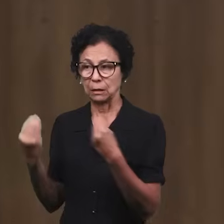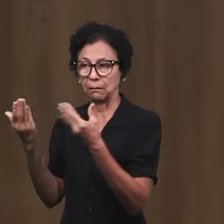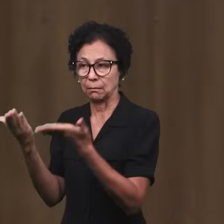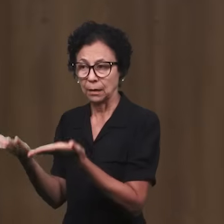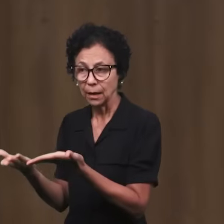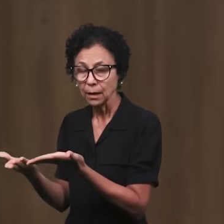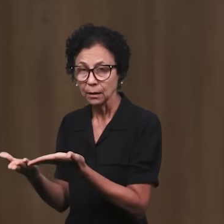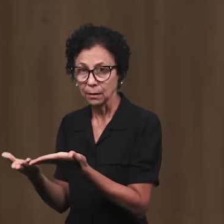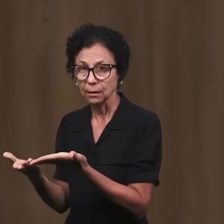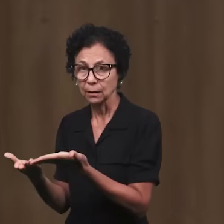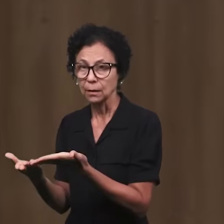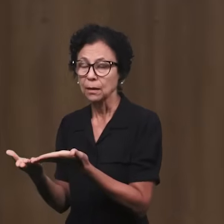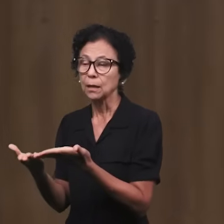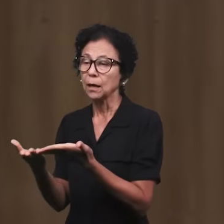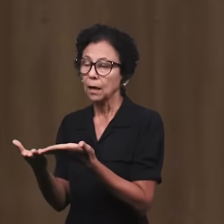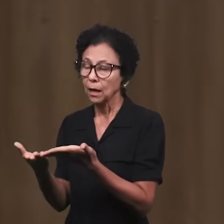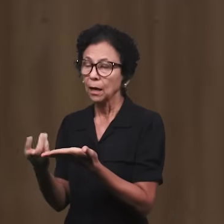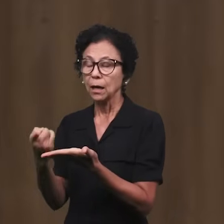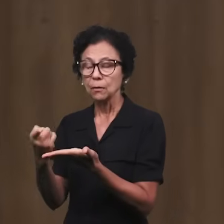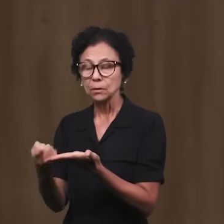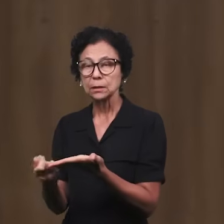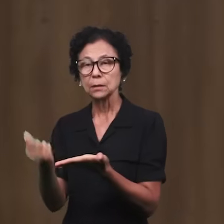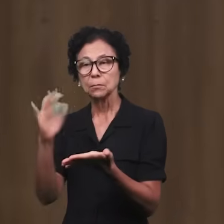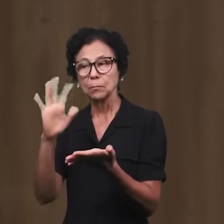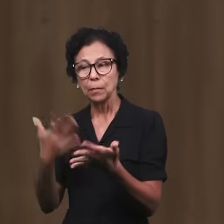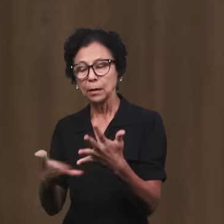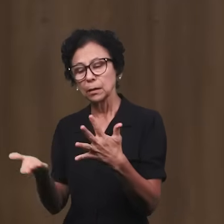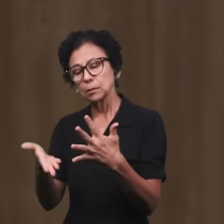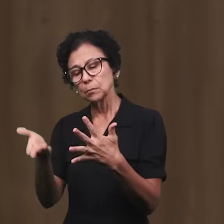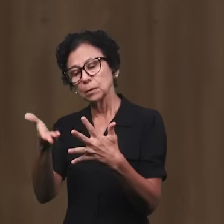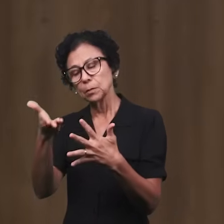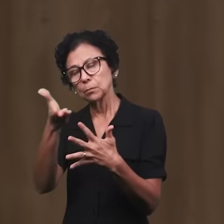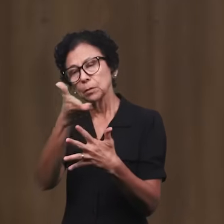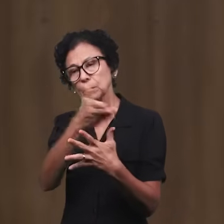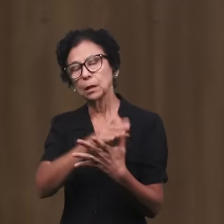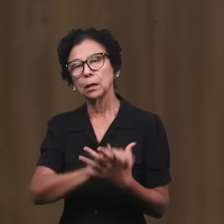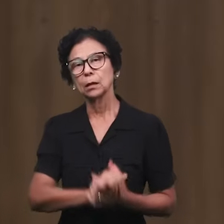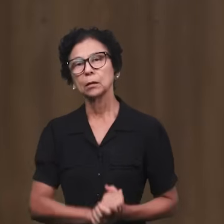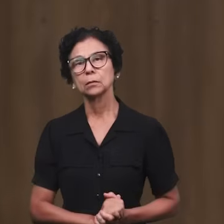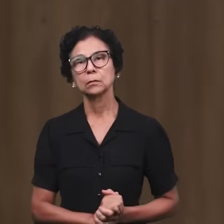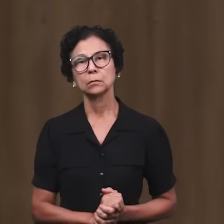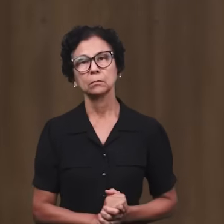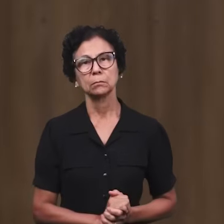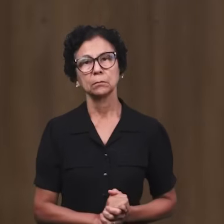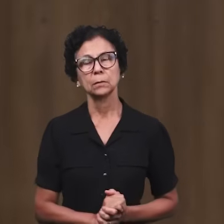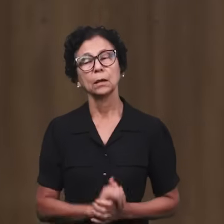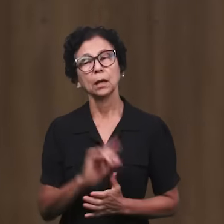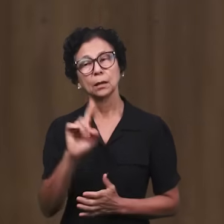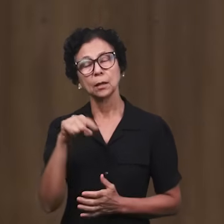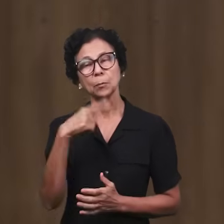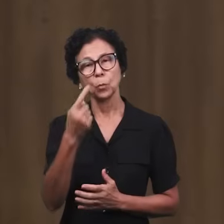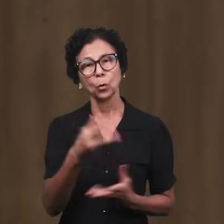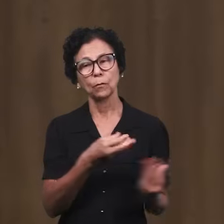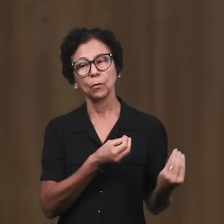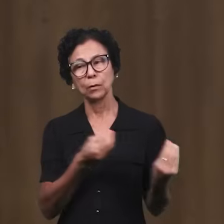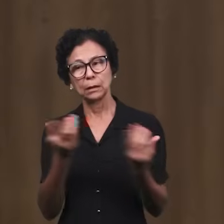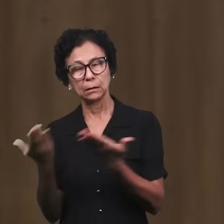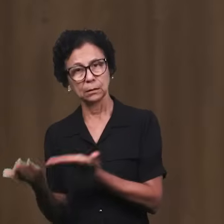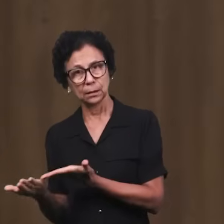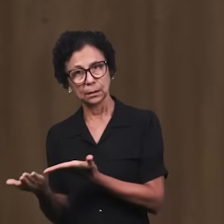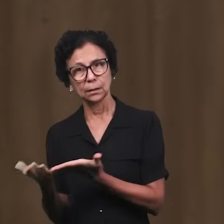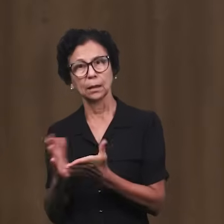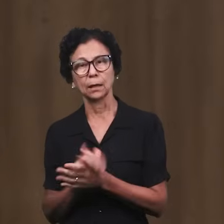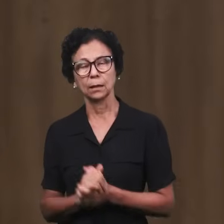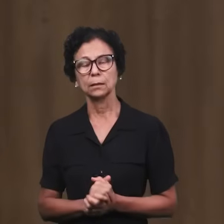que vivem desse investimento, compram na planta e depois, quando o imóvel é entregue, eles vão fazer a venda já com